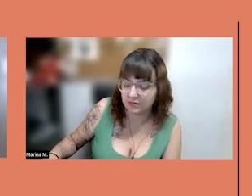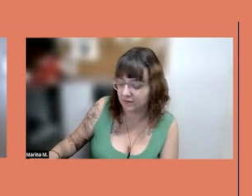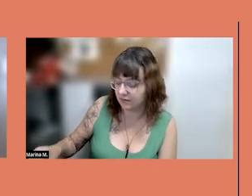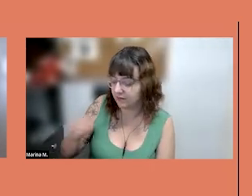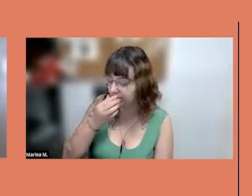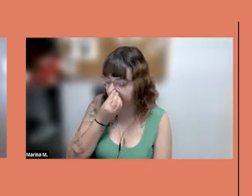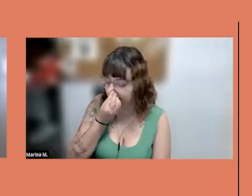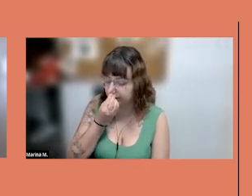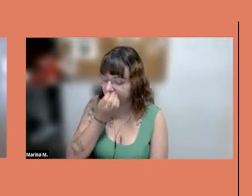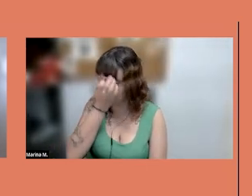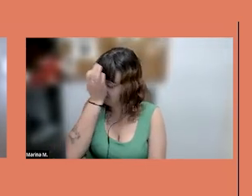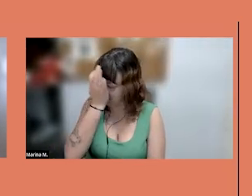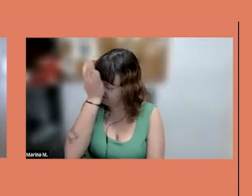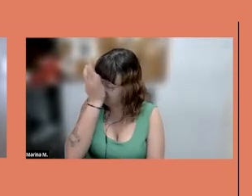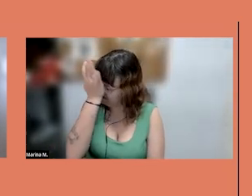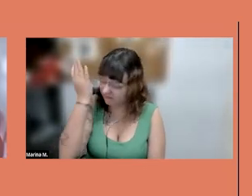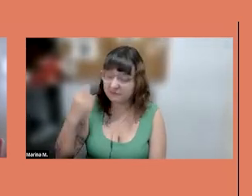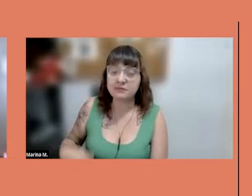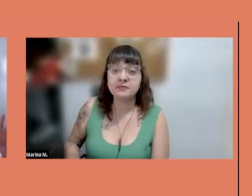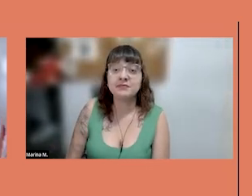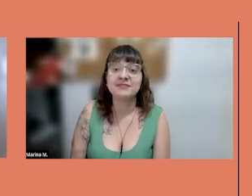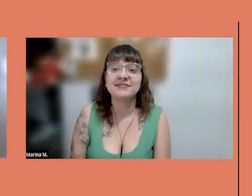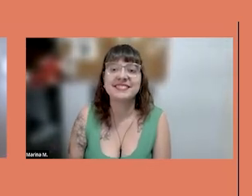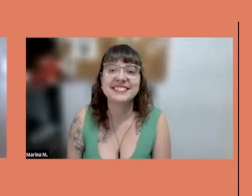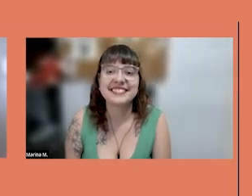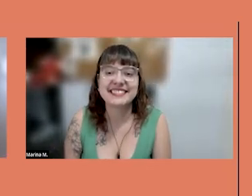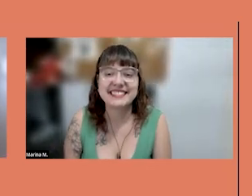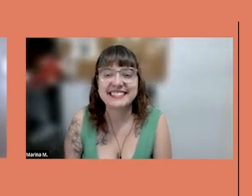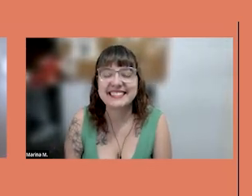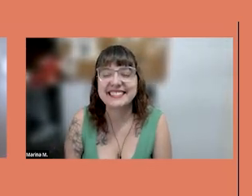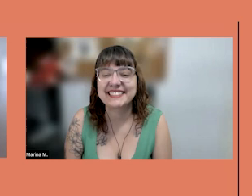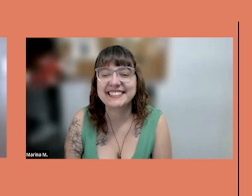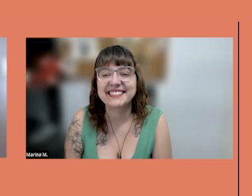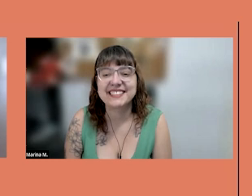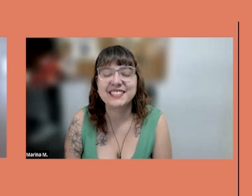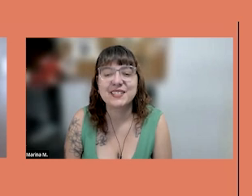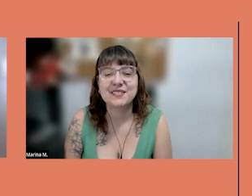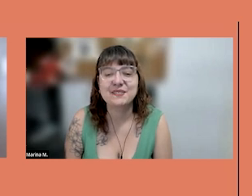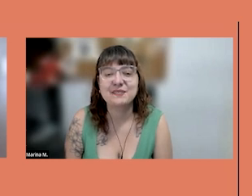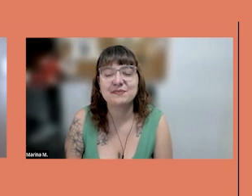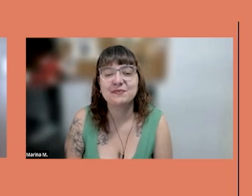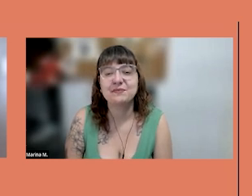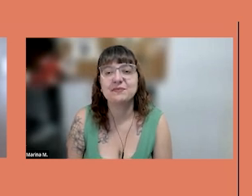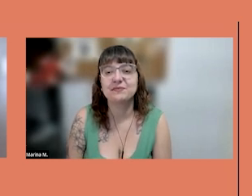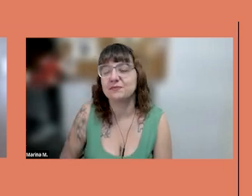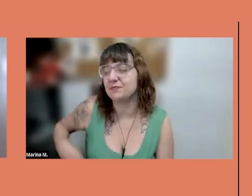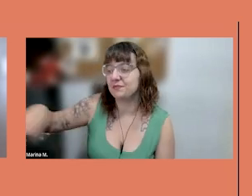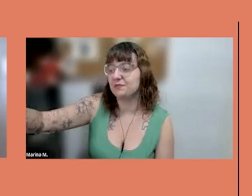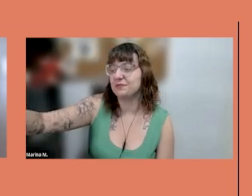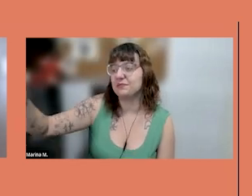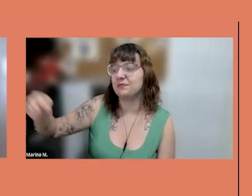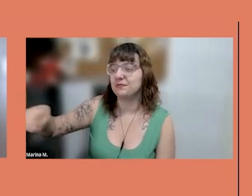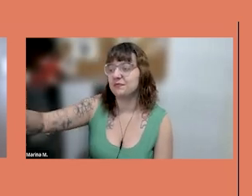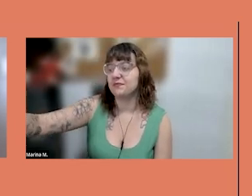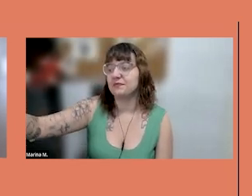disponíveis. E tem como você abrir o mapa e falar, eu quero analisar essa região, você consegue identificar, nossa, talvez esse seja melhor.